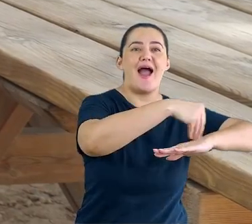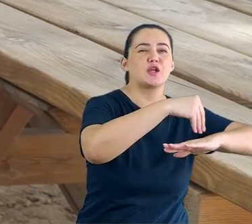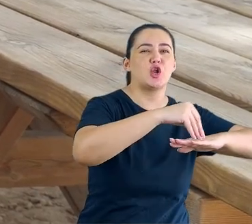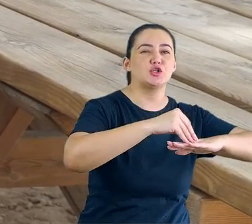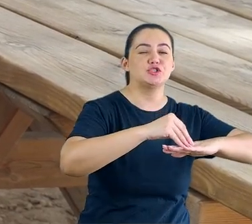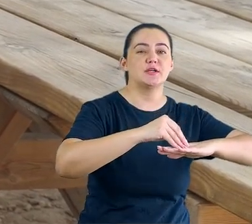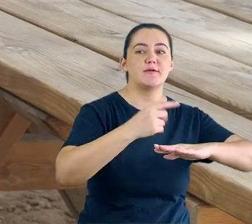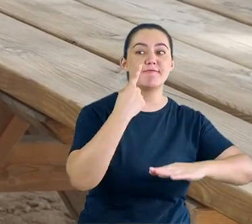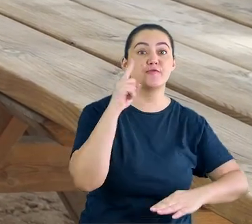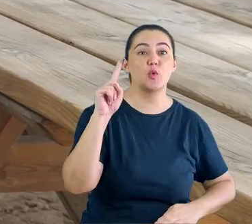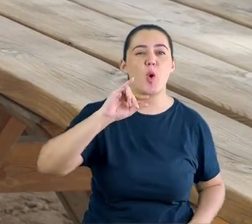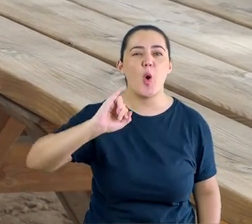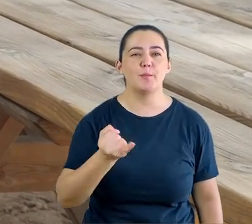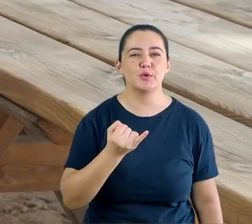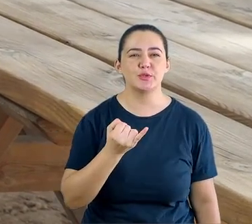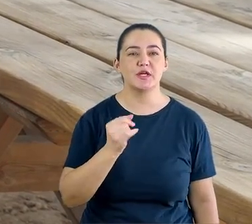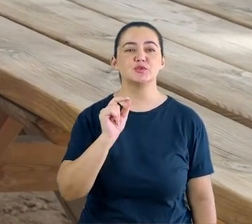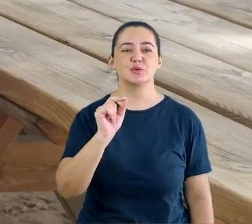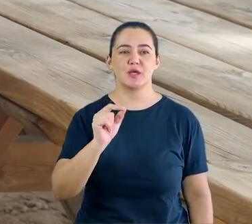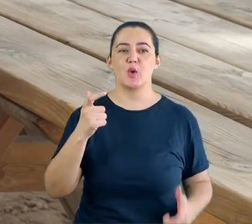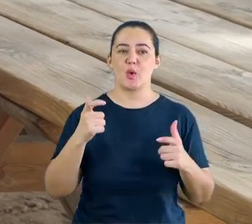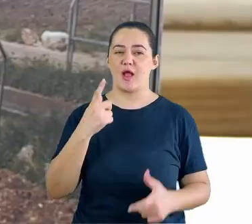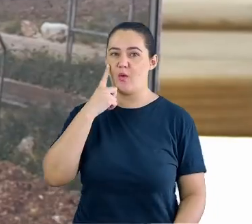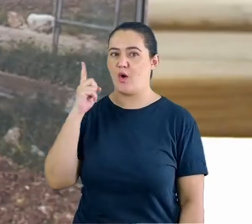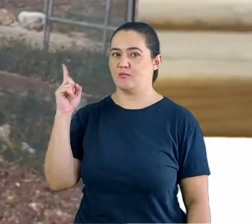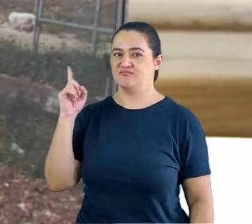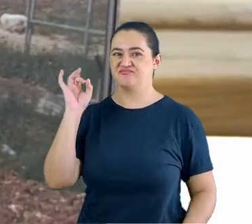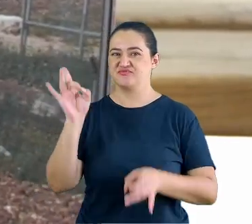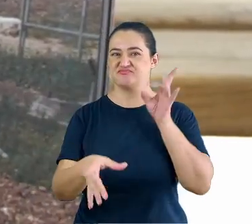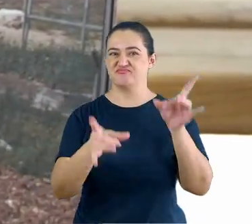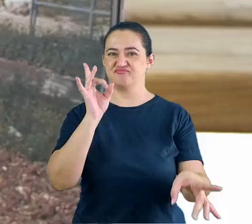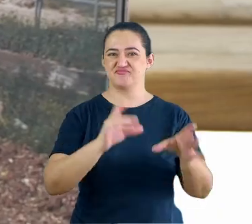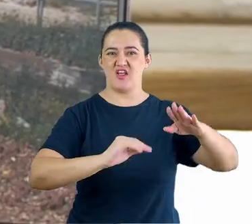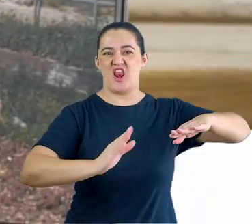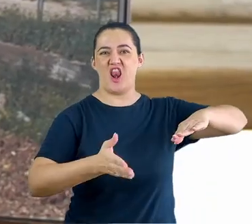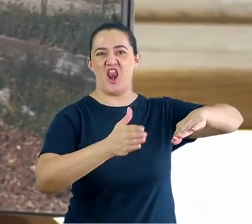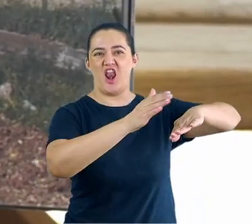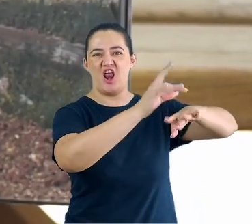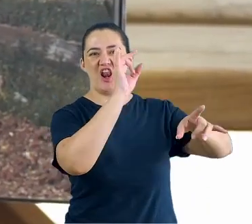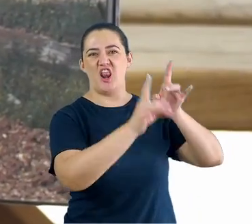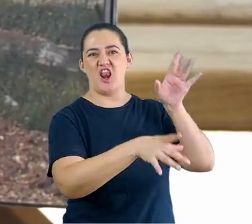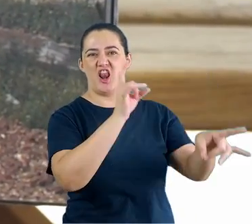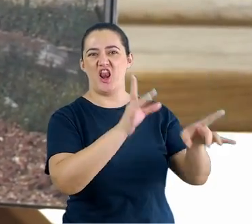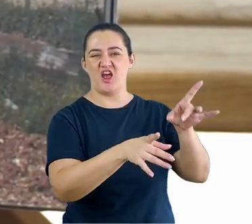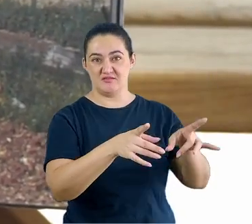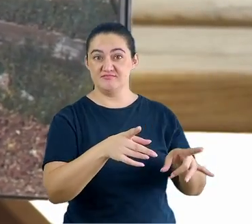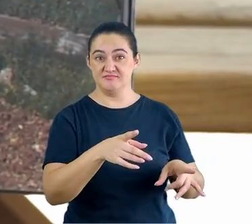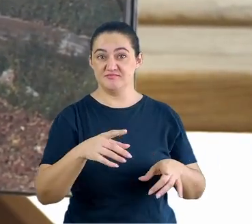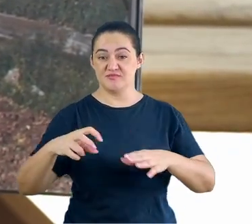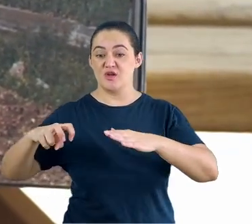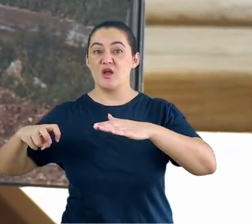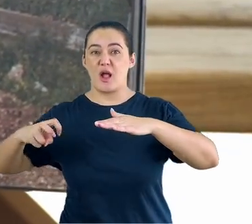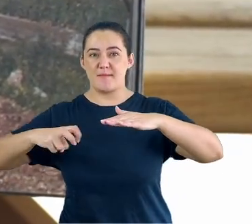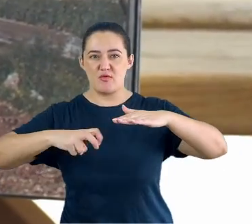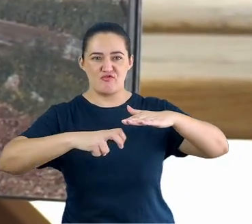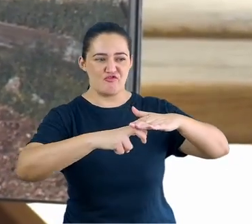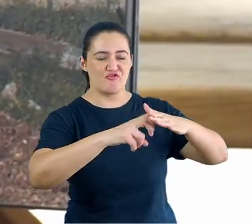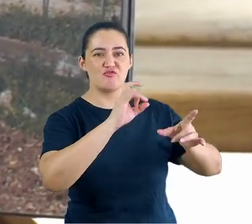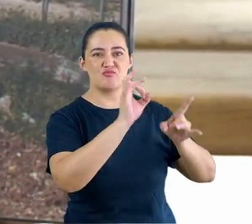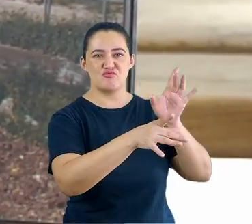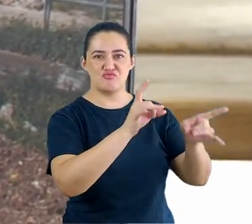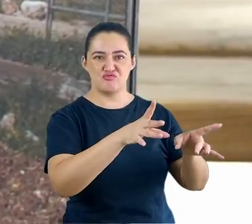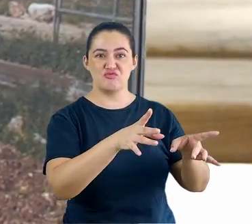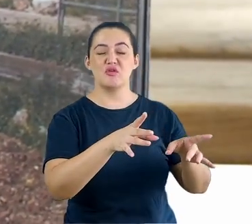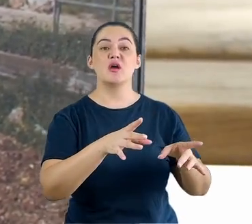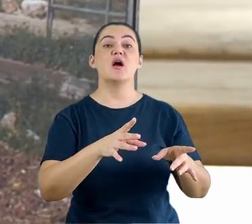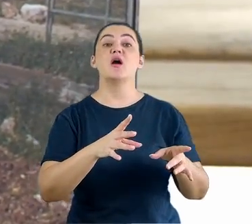para a arqueologia. Sabe por quê? Olha aqui o local onde os caminhões começaram a derramar todo o detrito do Templo Monte.